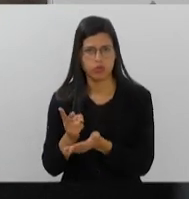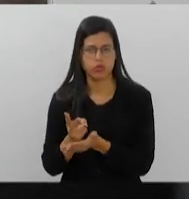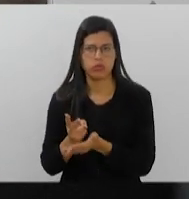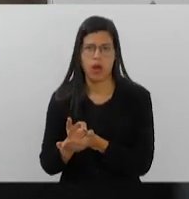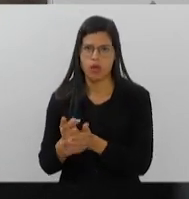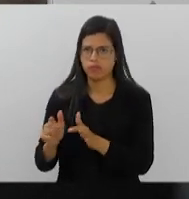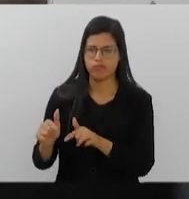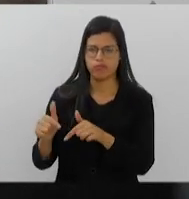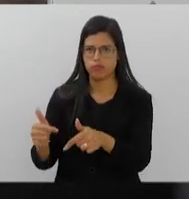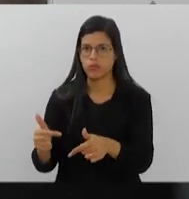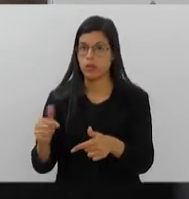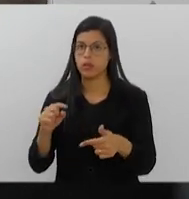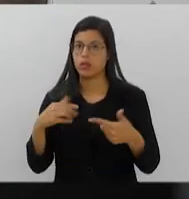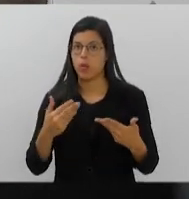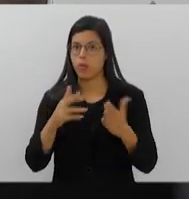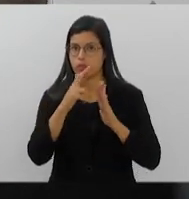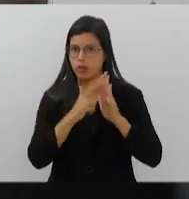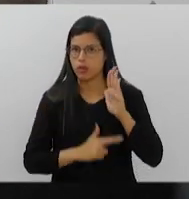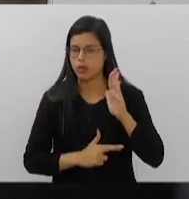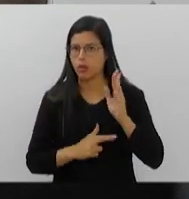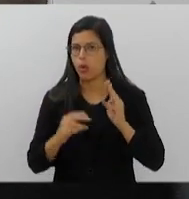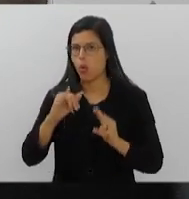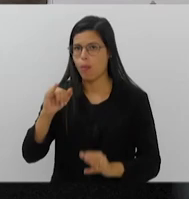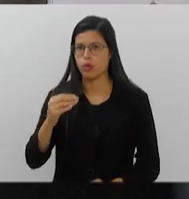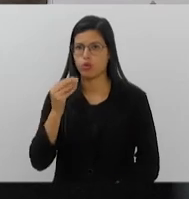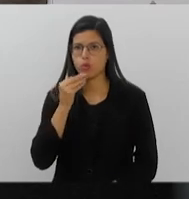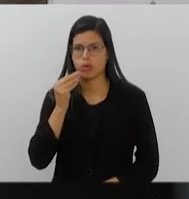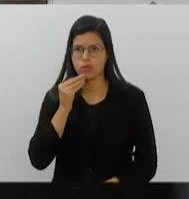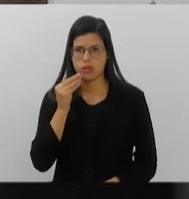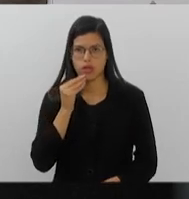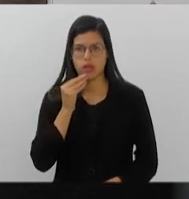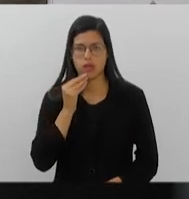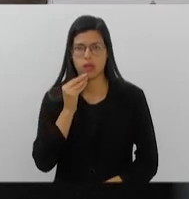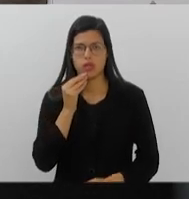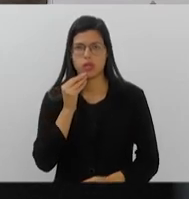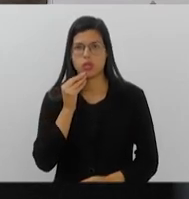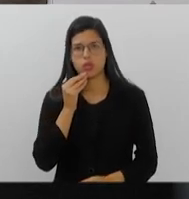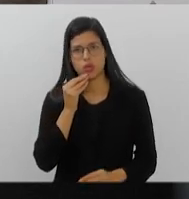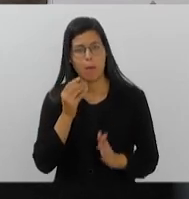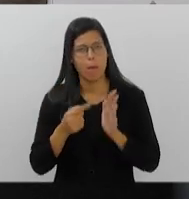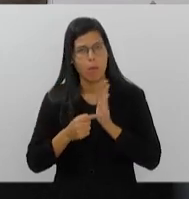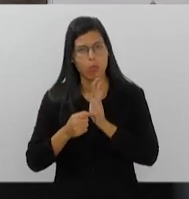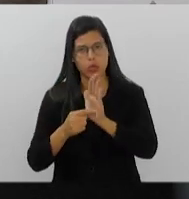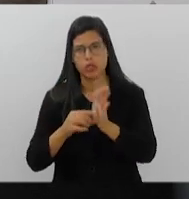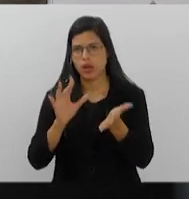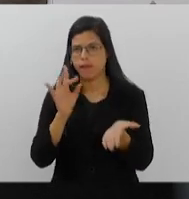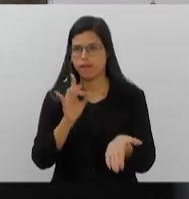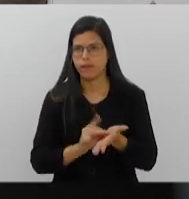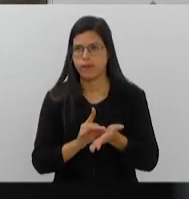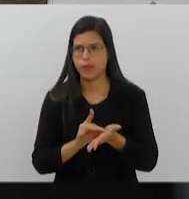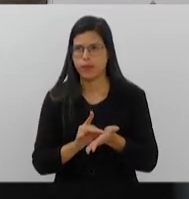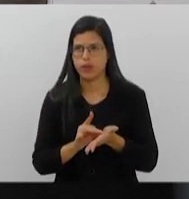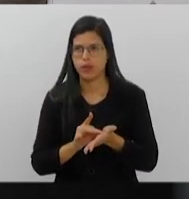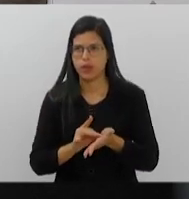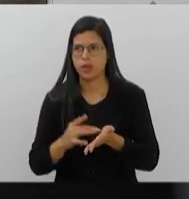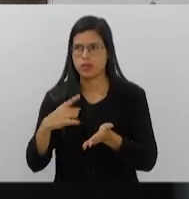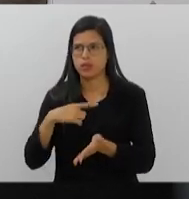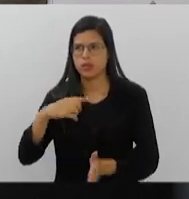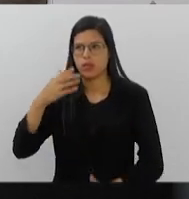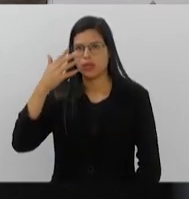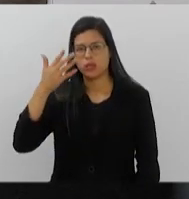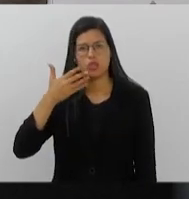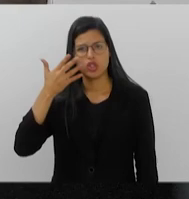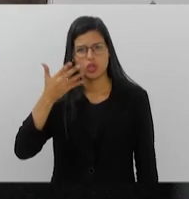a chance e a oportunidade de trazer à tona toda a verdade, ou seja, há discursos que são